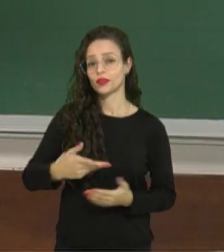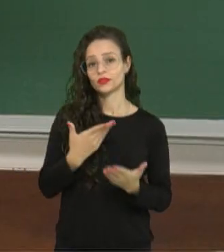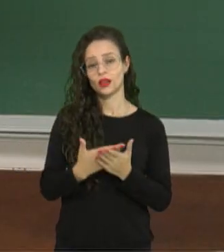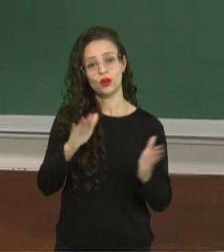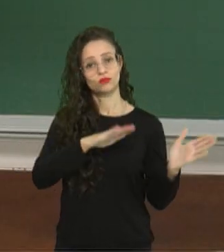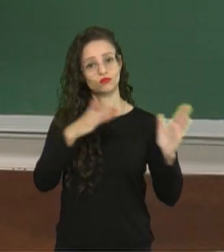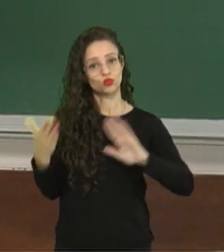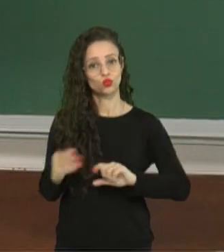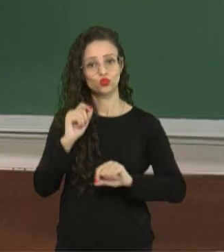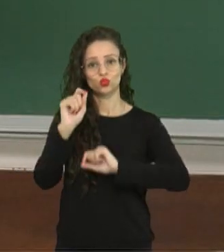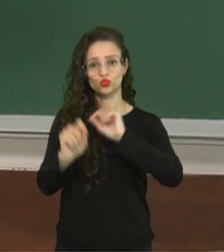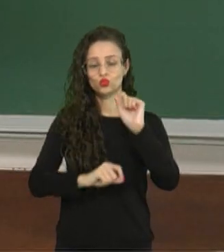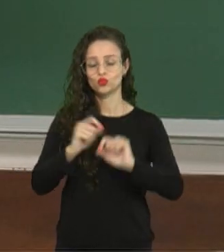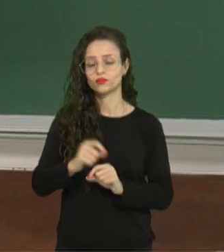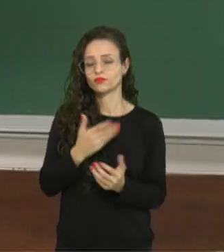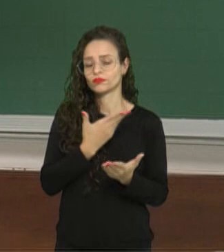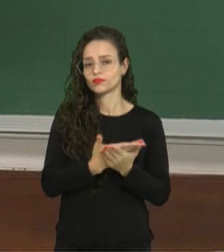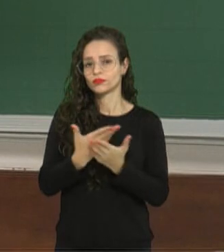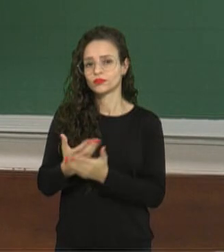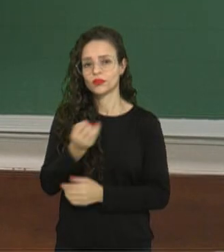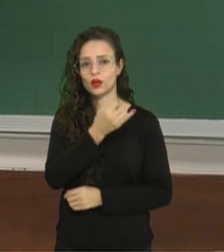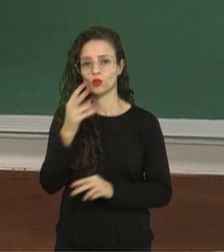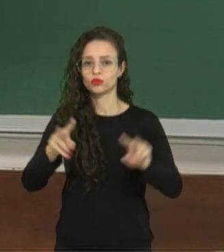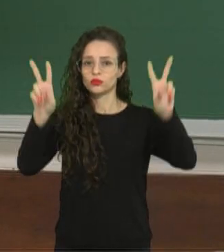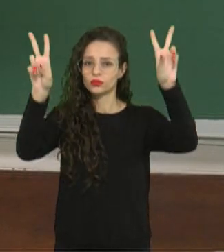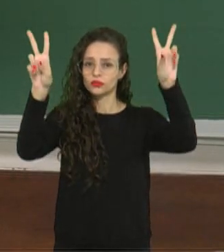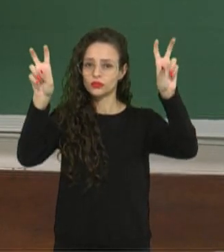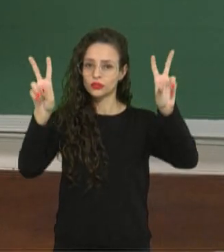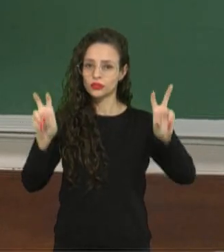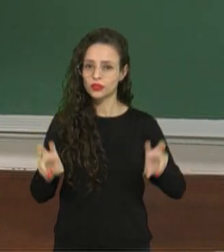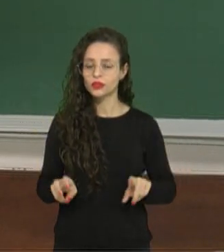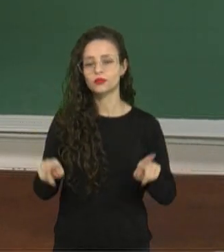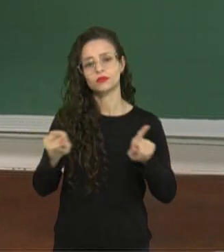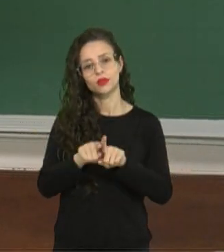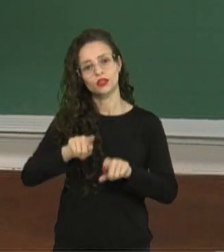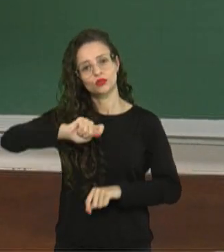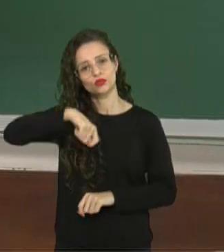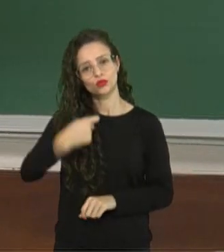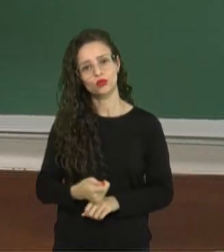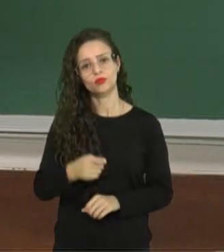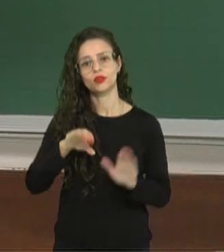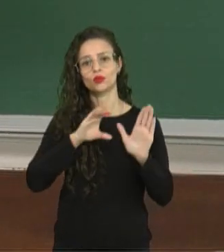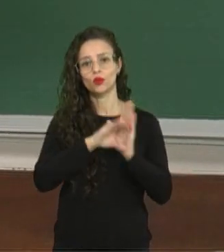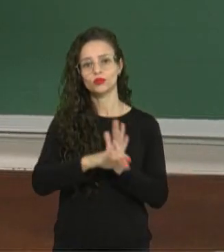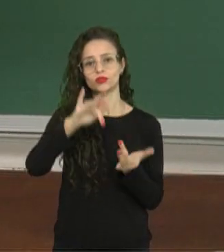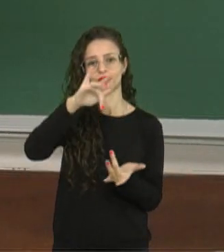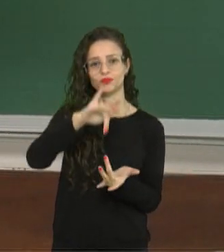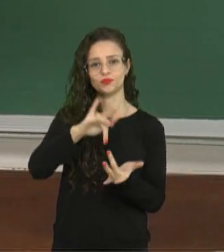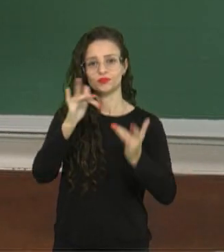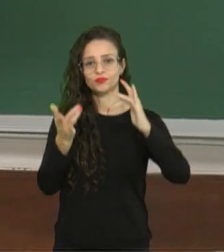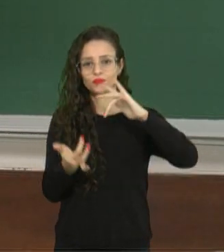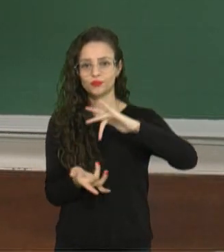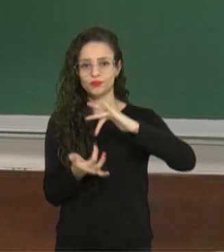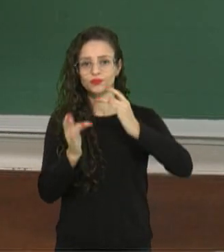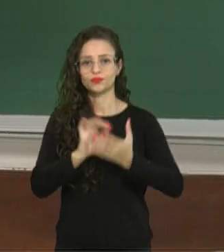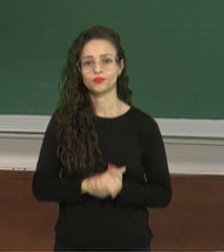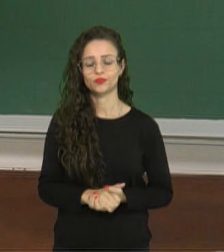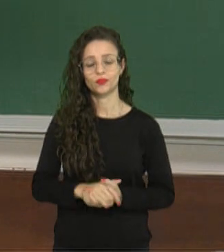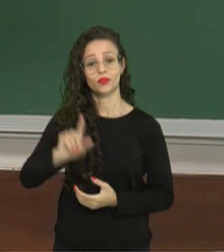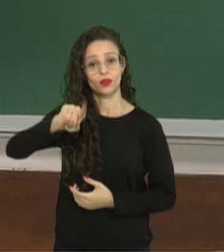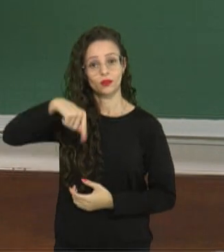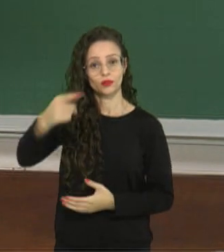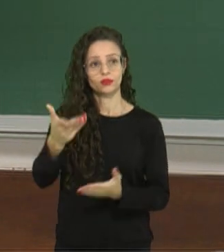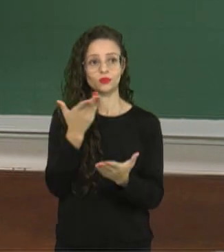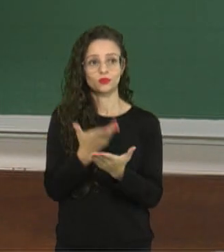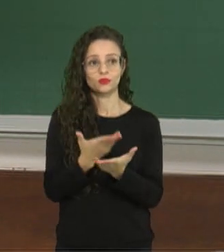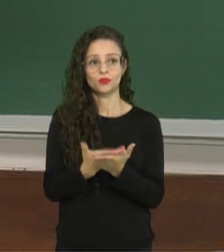nós fizemos? Nós abordamos algumas temáticas e algumas nuances do conceito de globalização. Na aula que